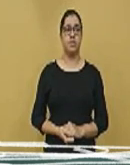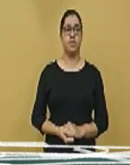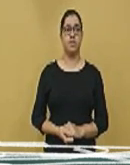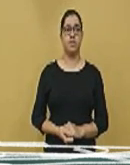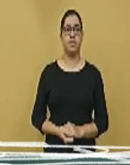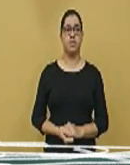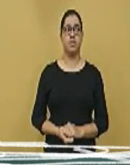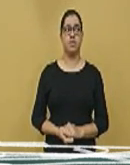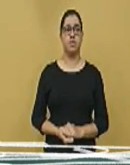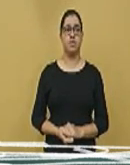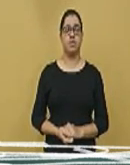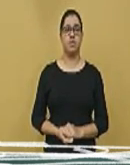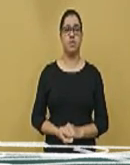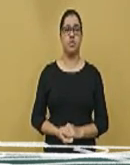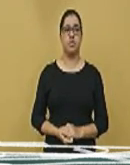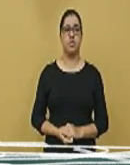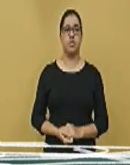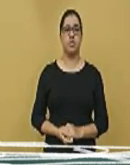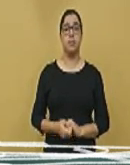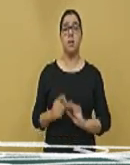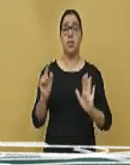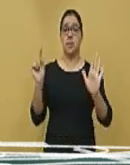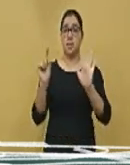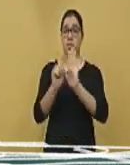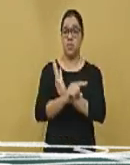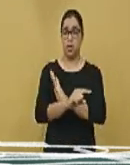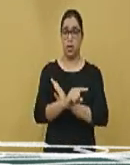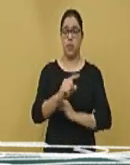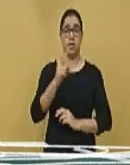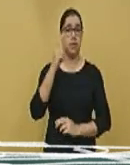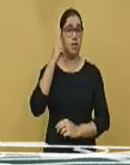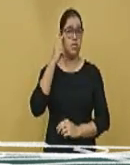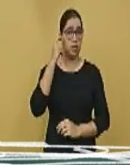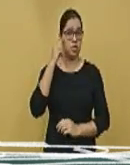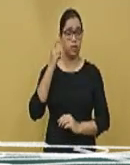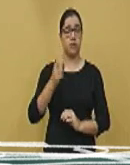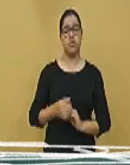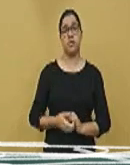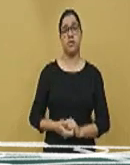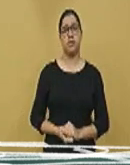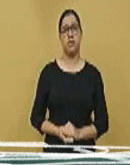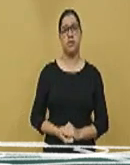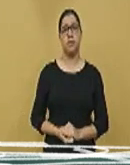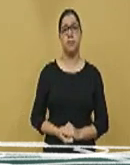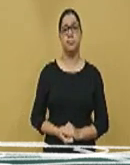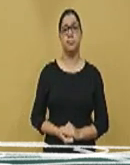Pode começar? A minha pergunta é para o professor Etienne. Professor,